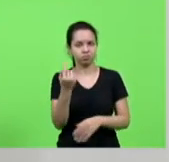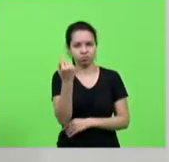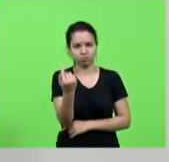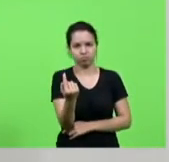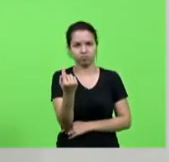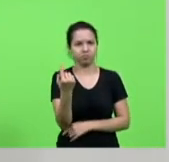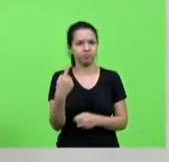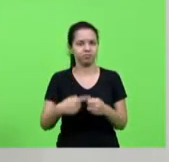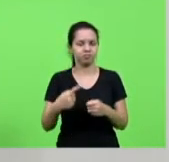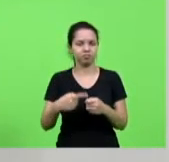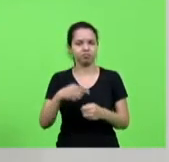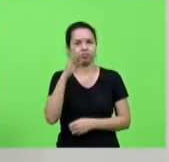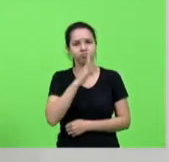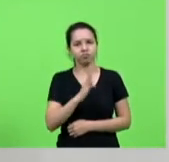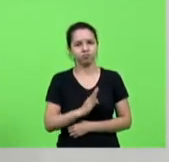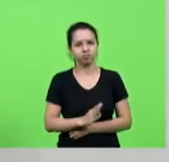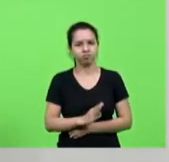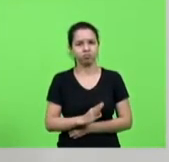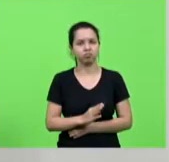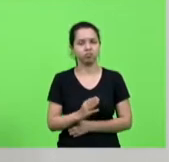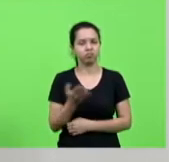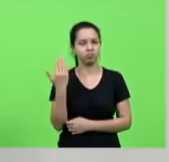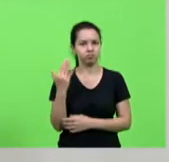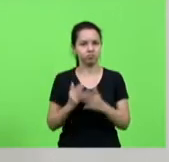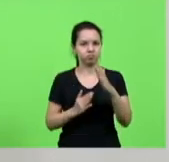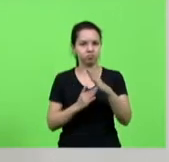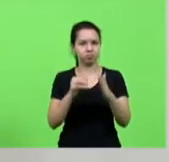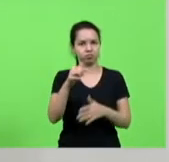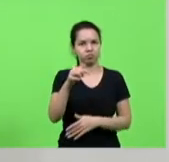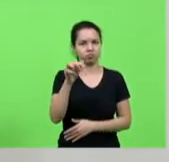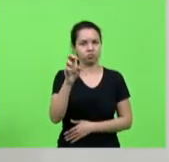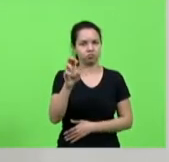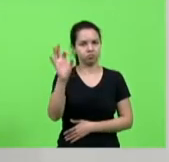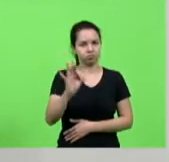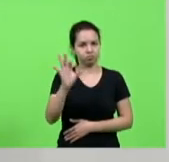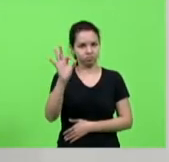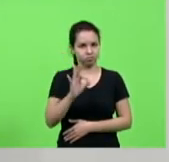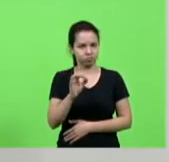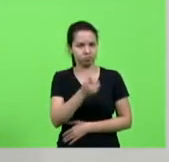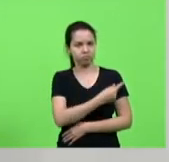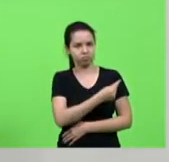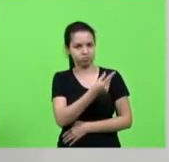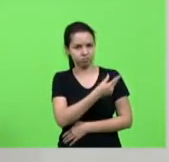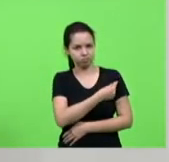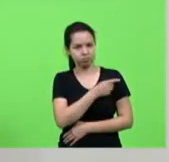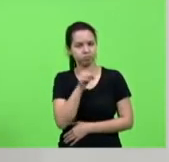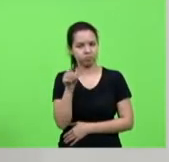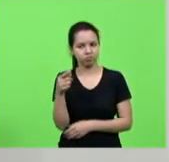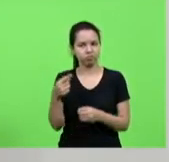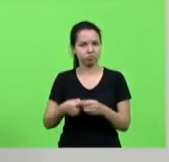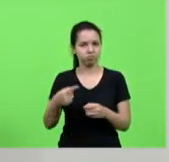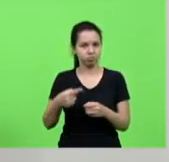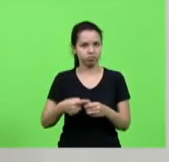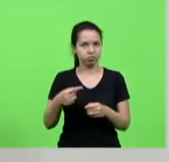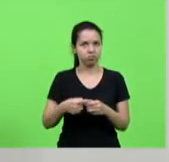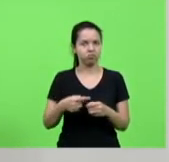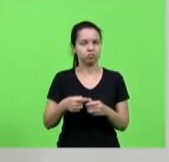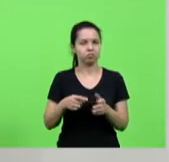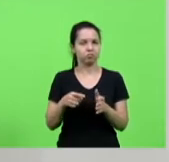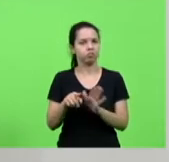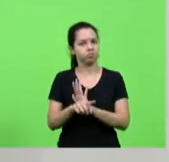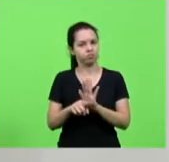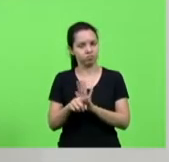Quando atingiu 75% de imunização, o município, que participa de pesquisa do Instituto Butantan com a